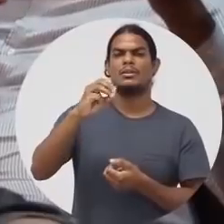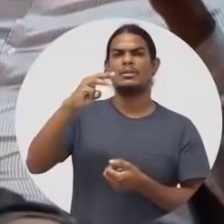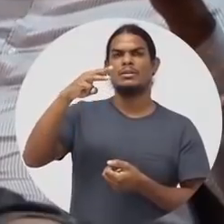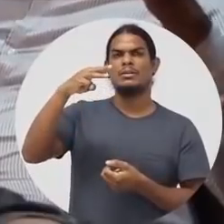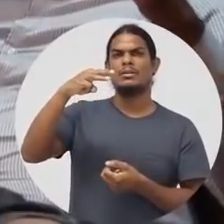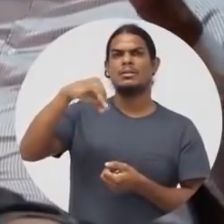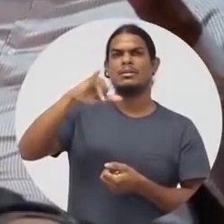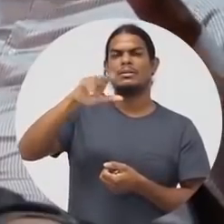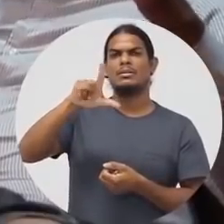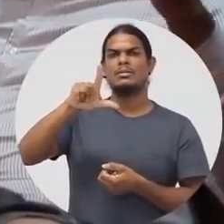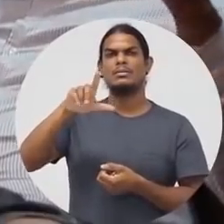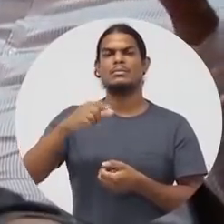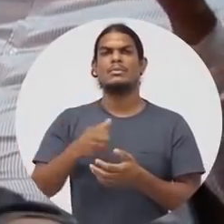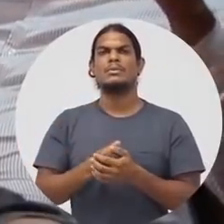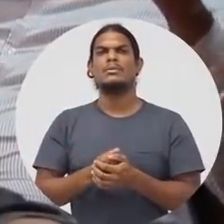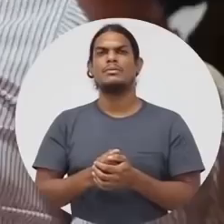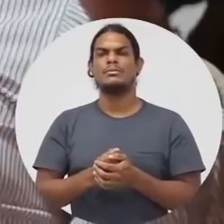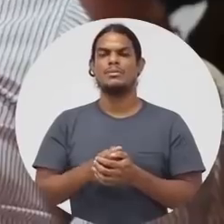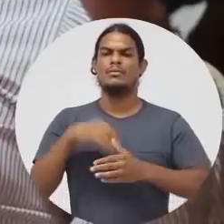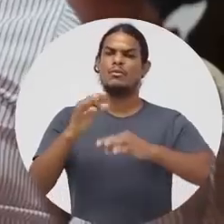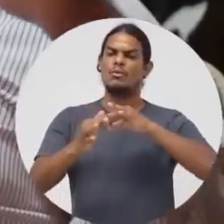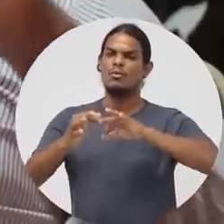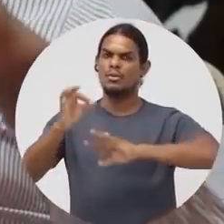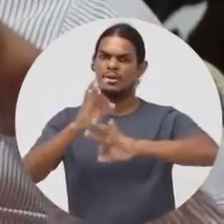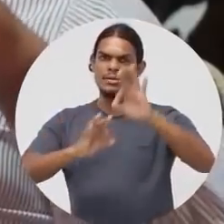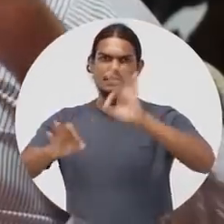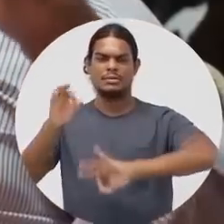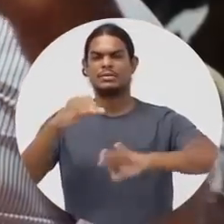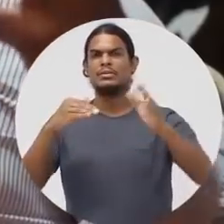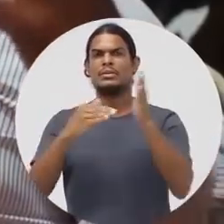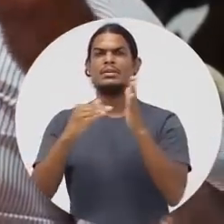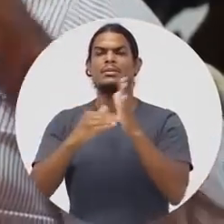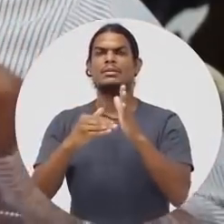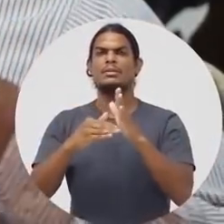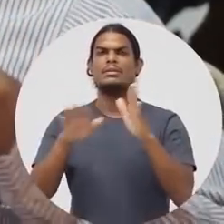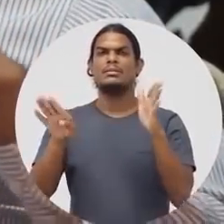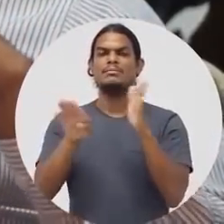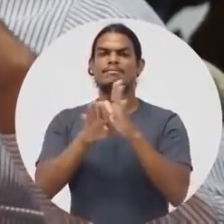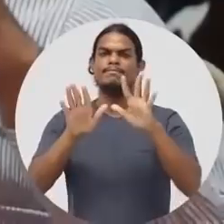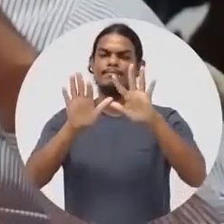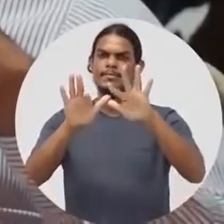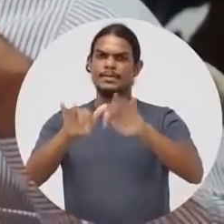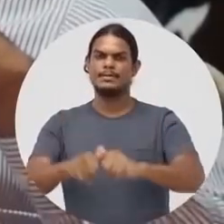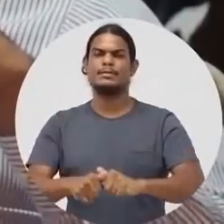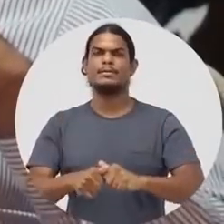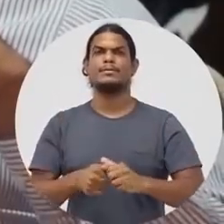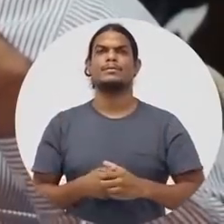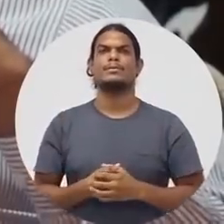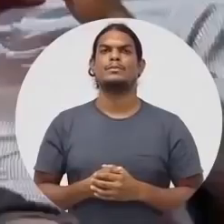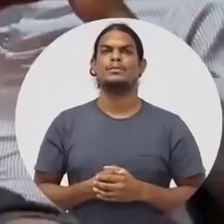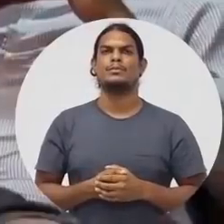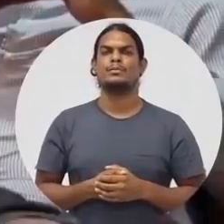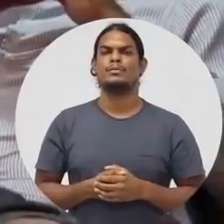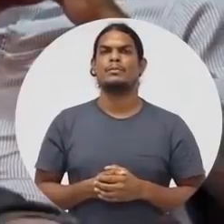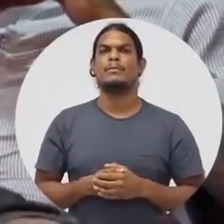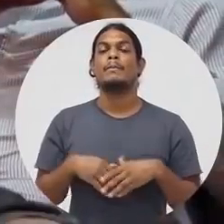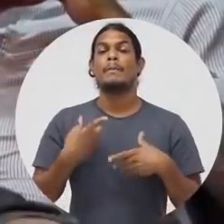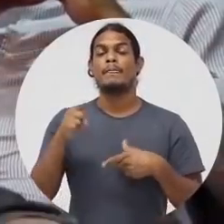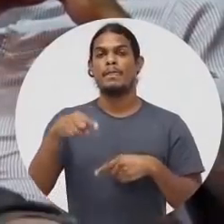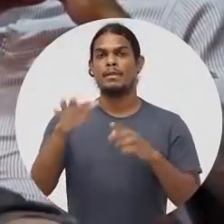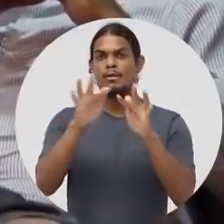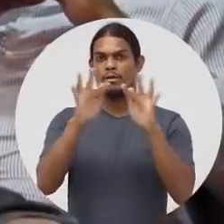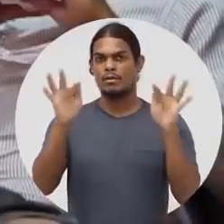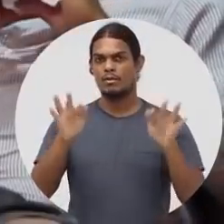dessa, entendeu? Até chegar no montante final. Então é dessa forma que acontece essa operação. Então, dessa